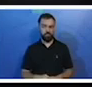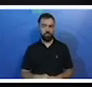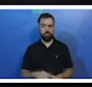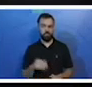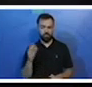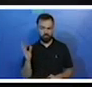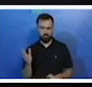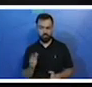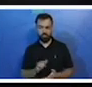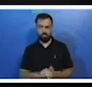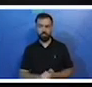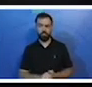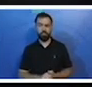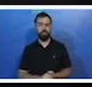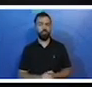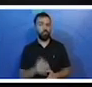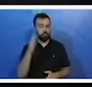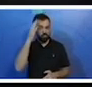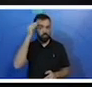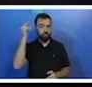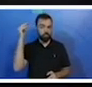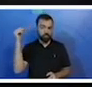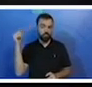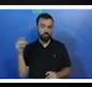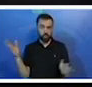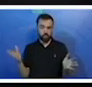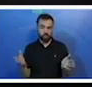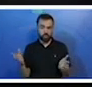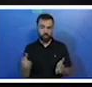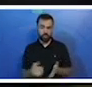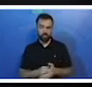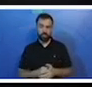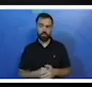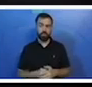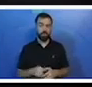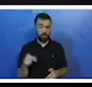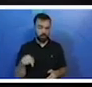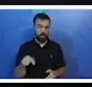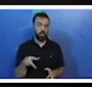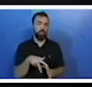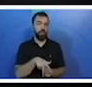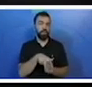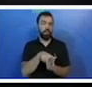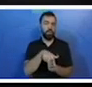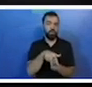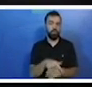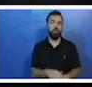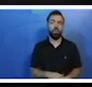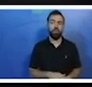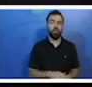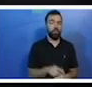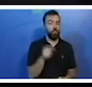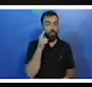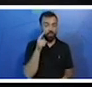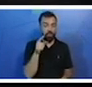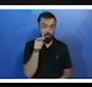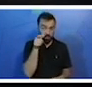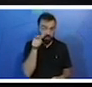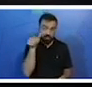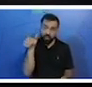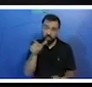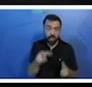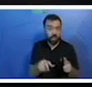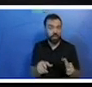Recentemente, então, começou a se tornar muito popular, inclusive em nossa cidade. Então, hoje nós vemos várias pessoas, né? Quando nós andamos pelas ruas da cidade, várias